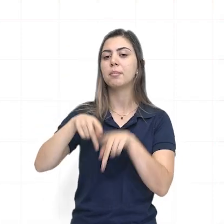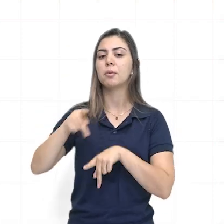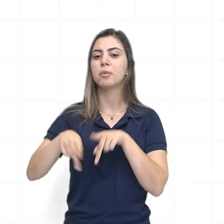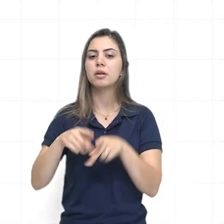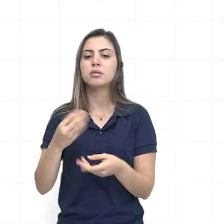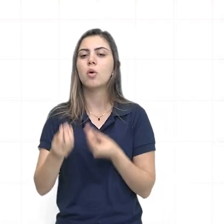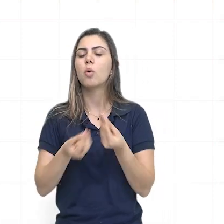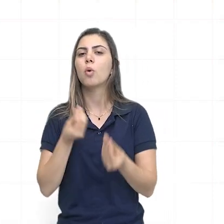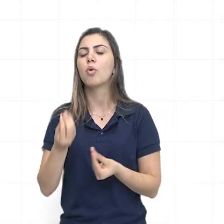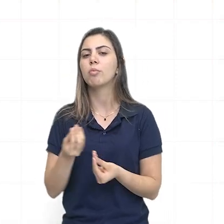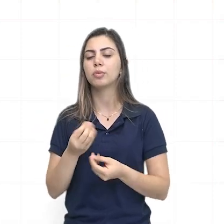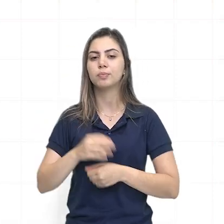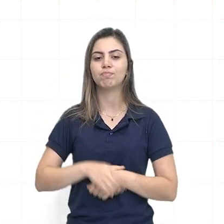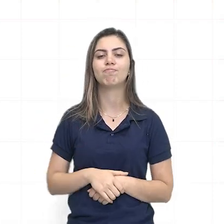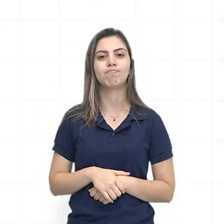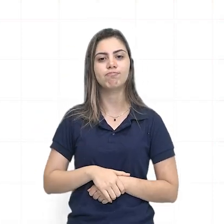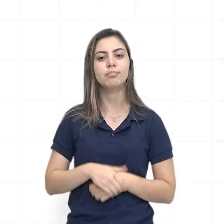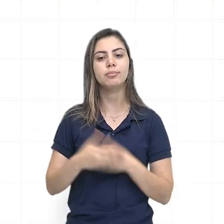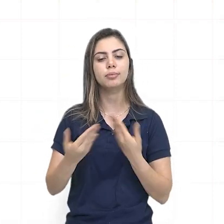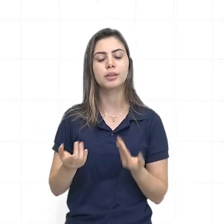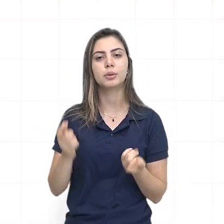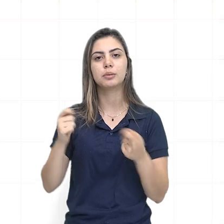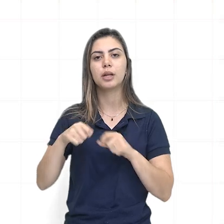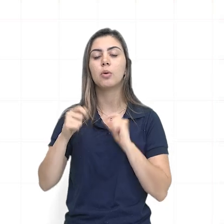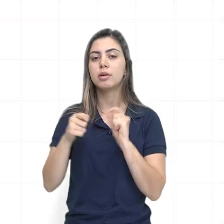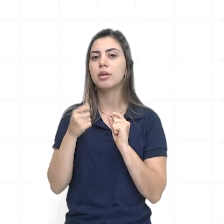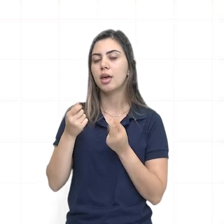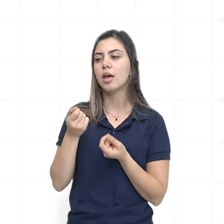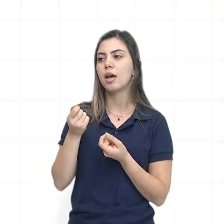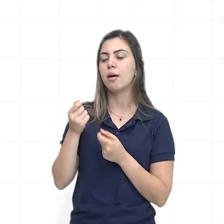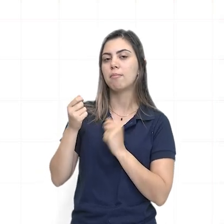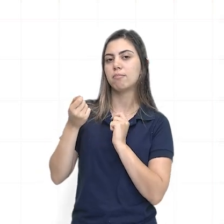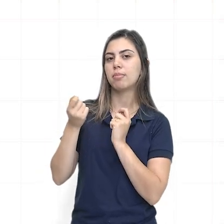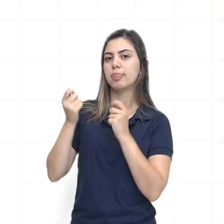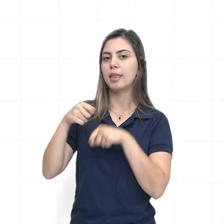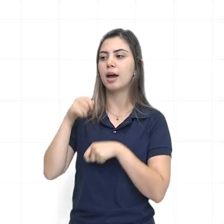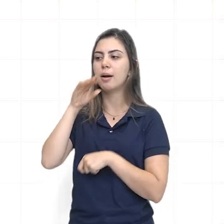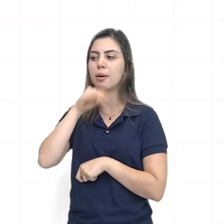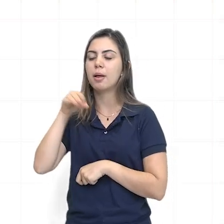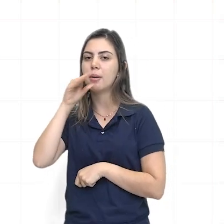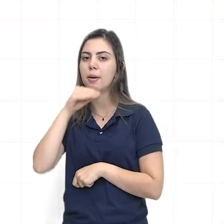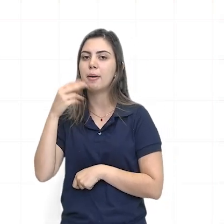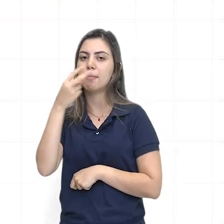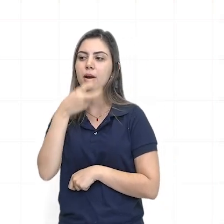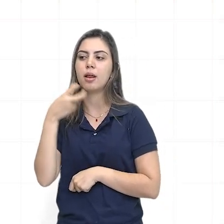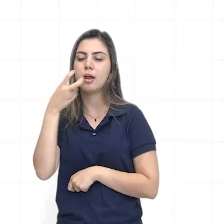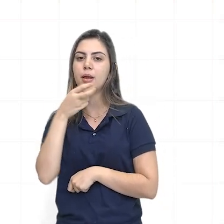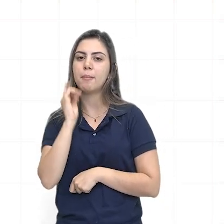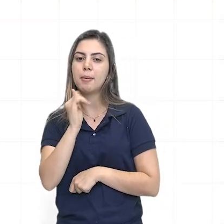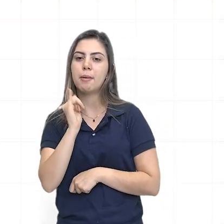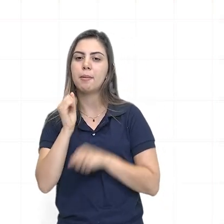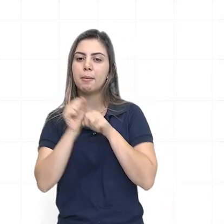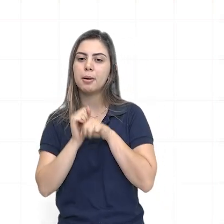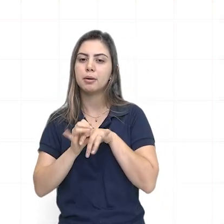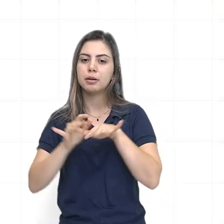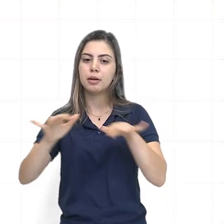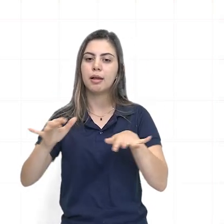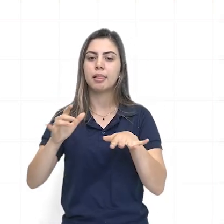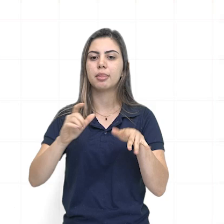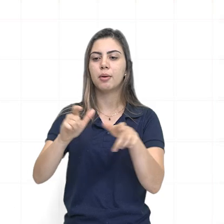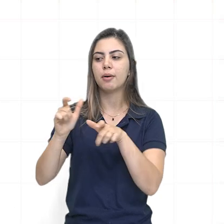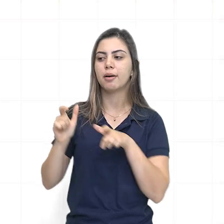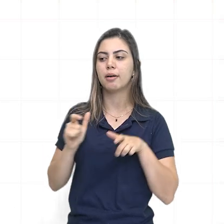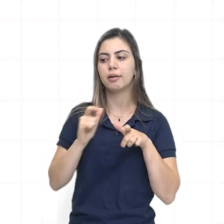já é mais conectada com a transmissão oral, né, utilizava os dialetos locais, regionais, e que